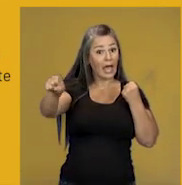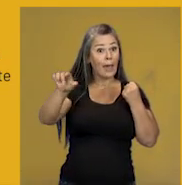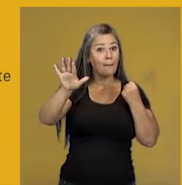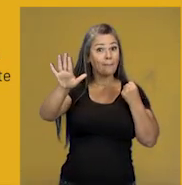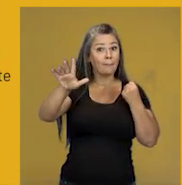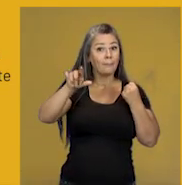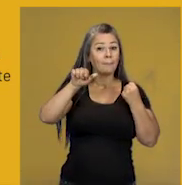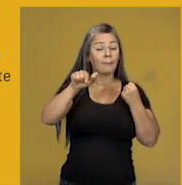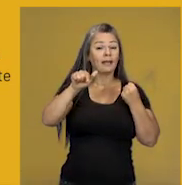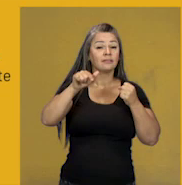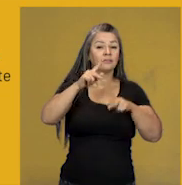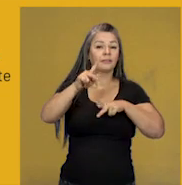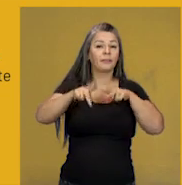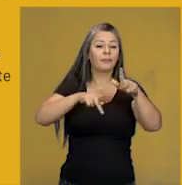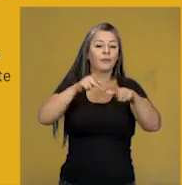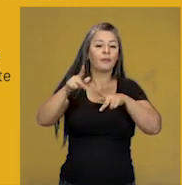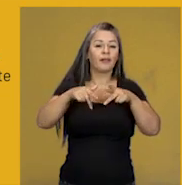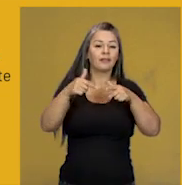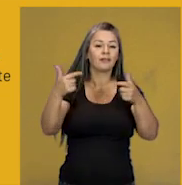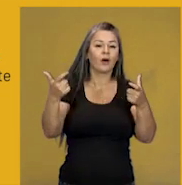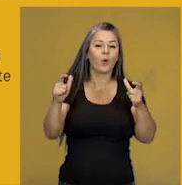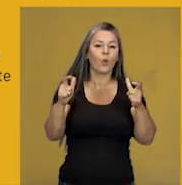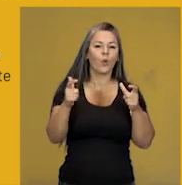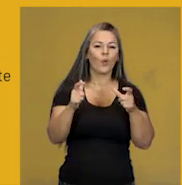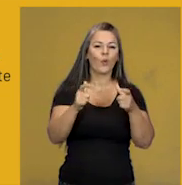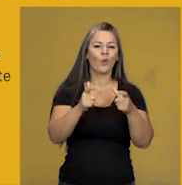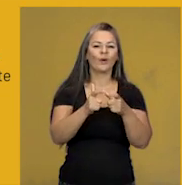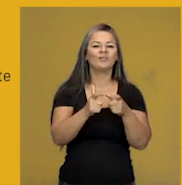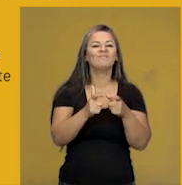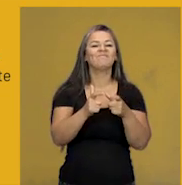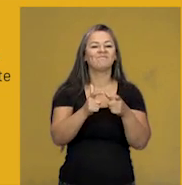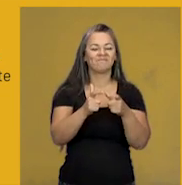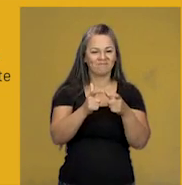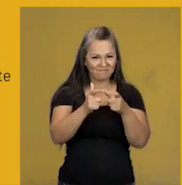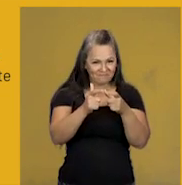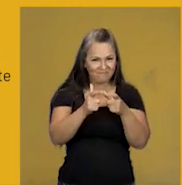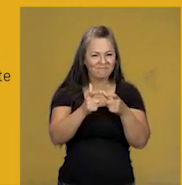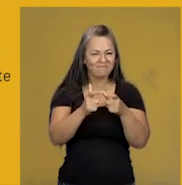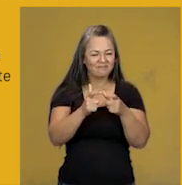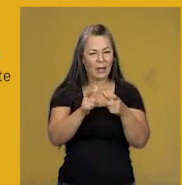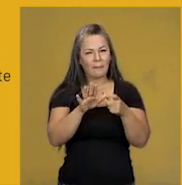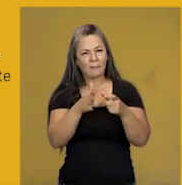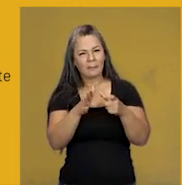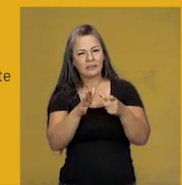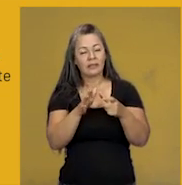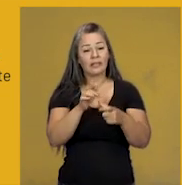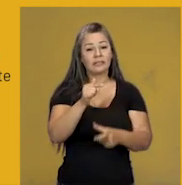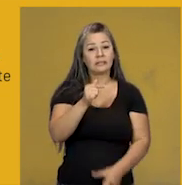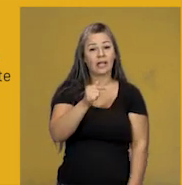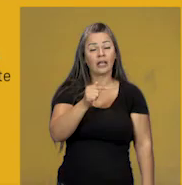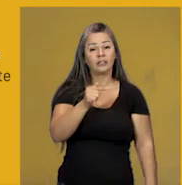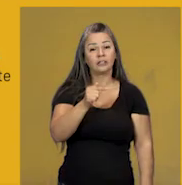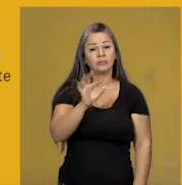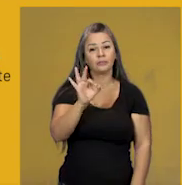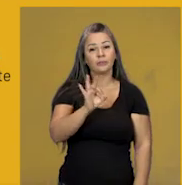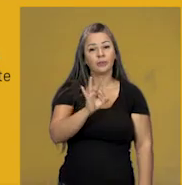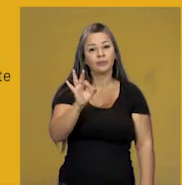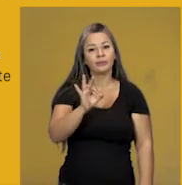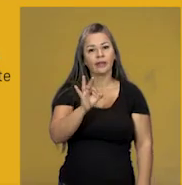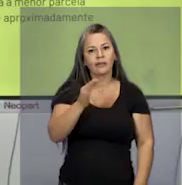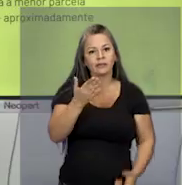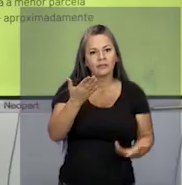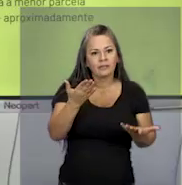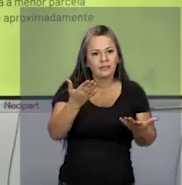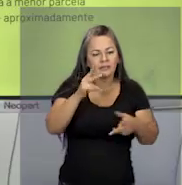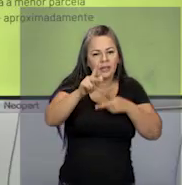regional abriga a menor parcela da população brasileira, aproximadamente 7% do total. E é aí que a gente